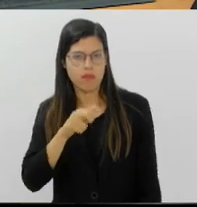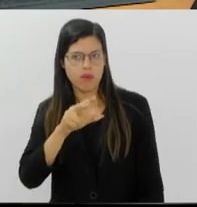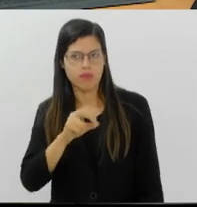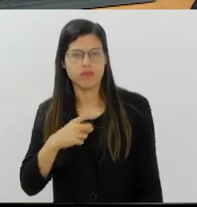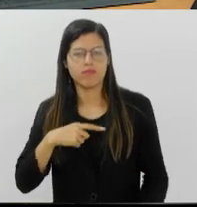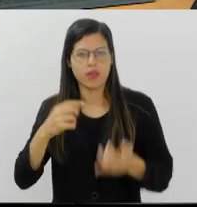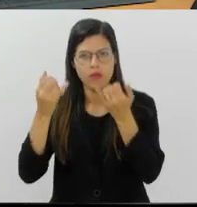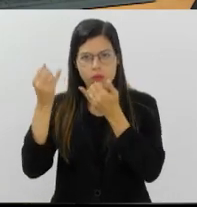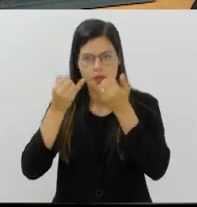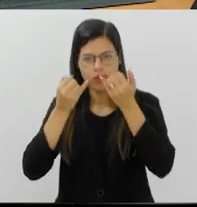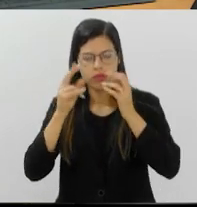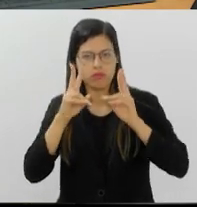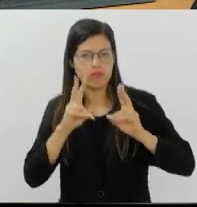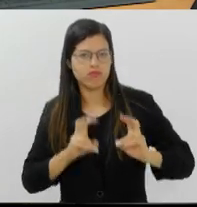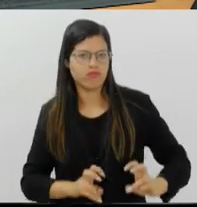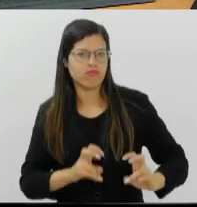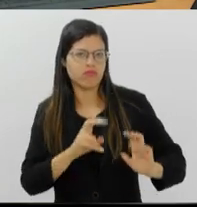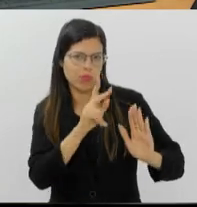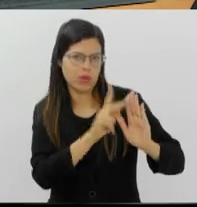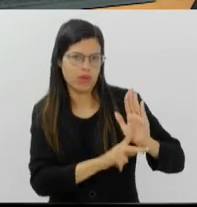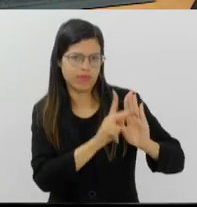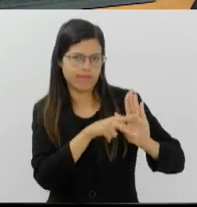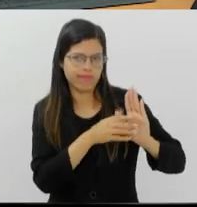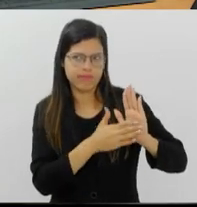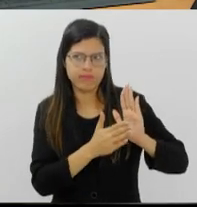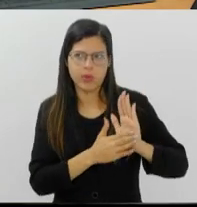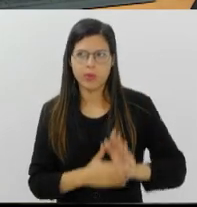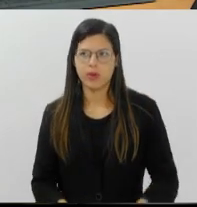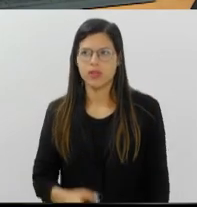hoje. Bom dia, PV.